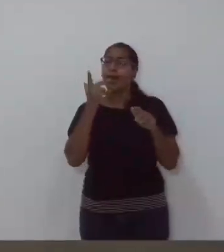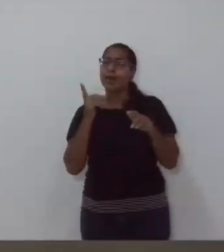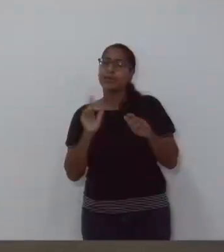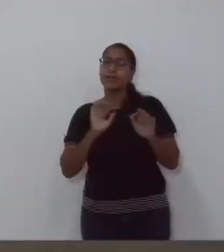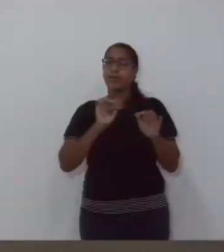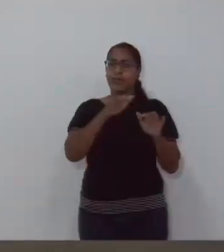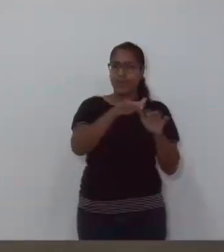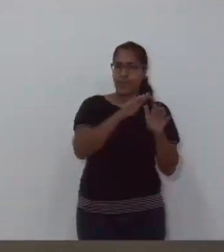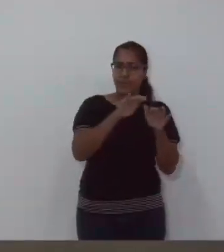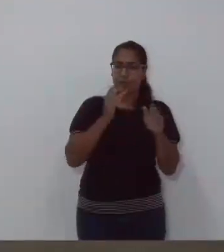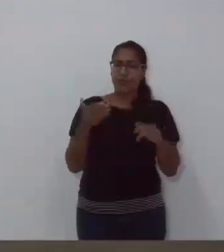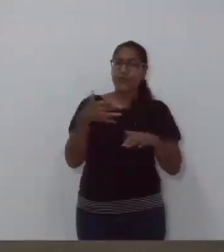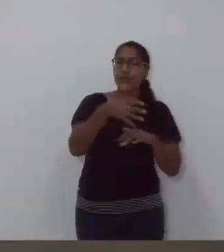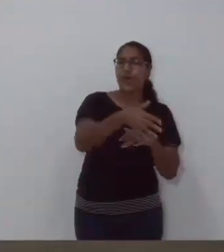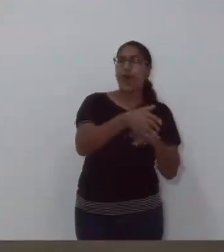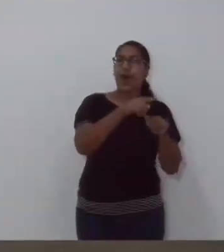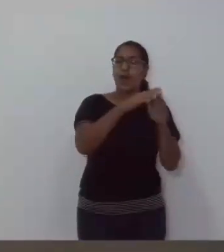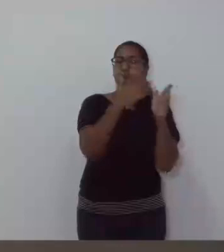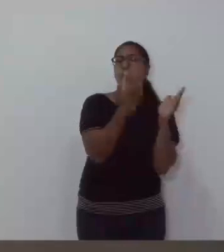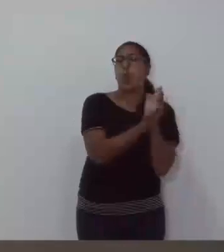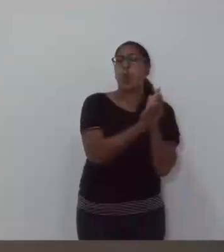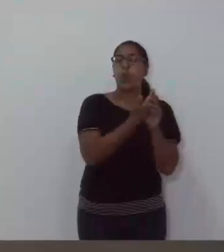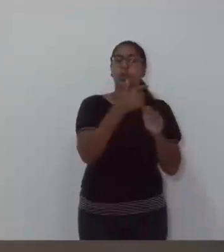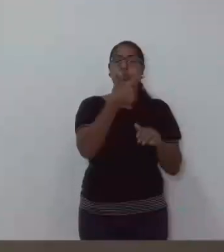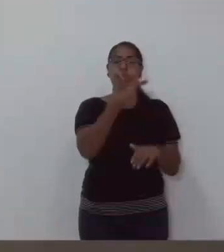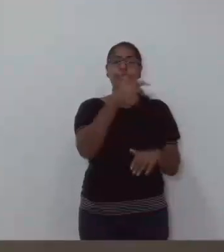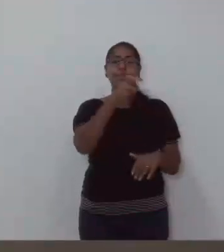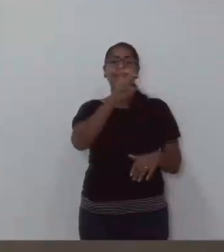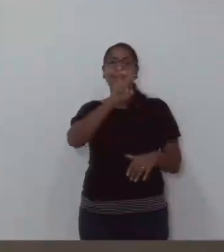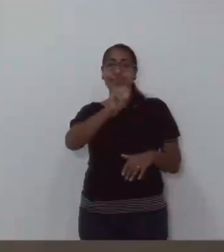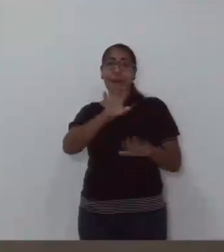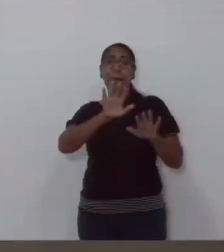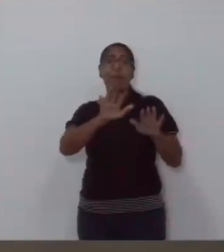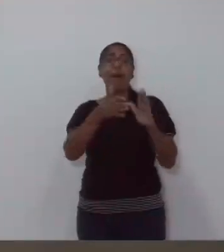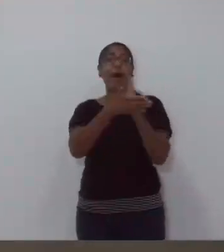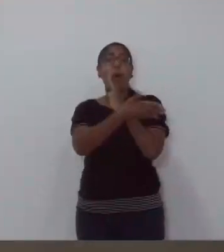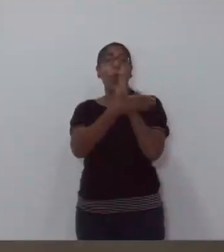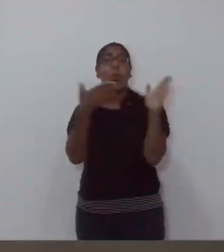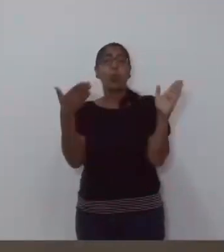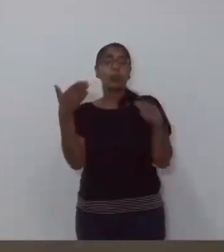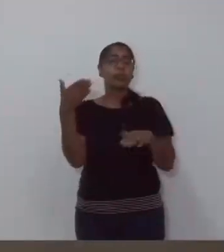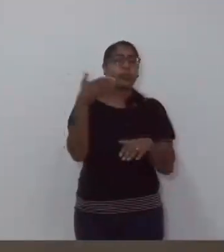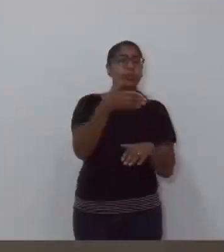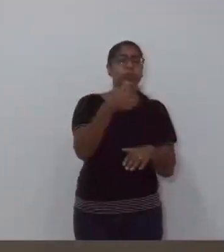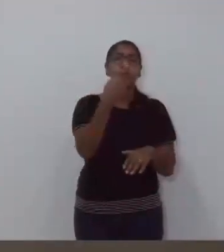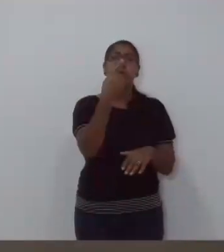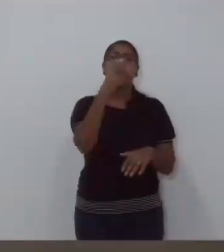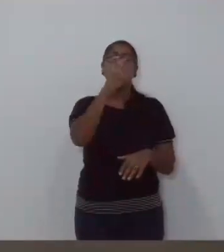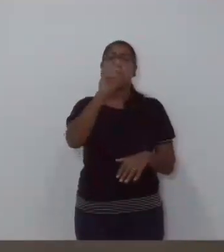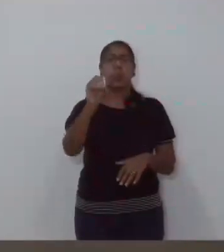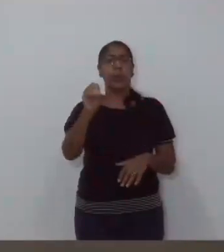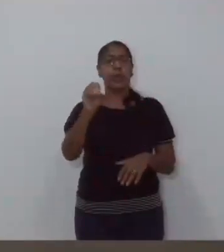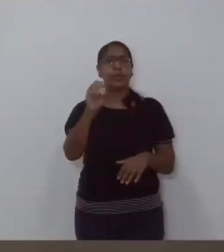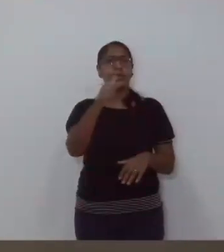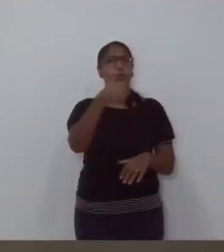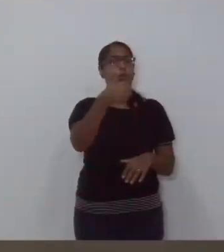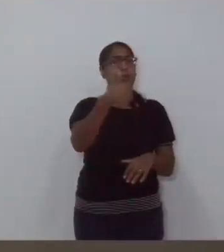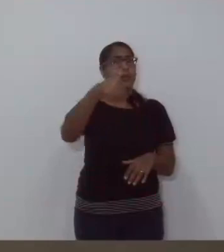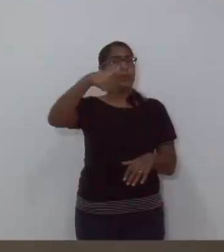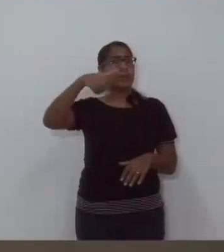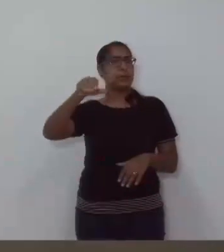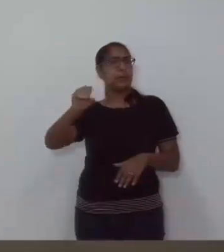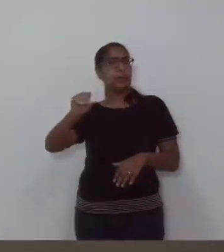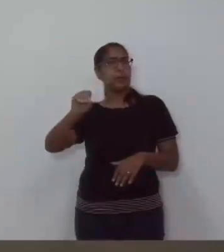prefeitura ou contrata ou pode contratar, e dessas teve dias que foi verificado 150, 170.